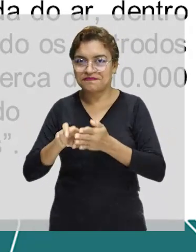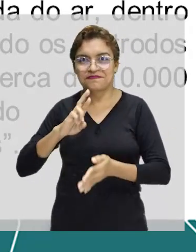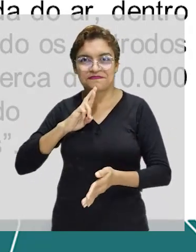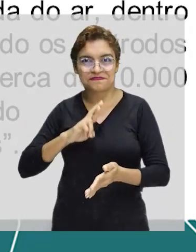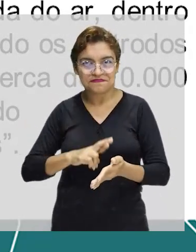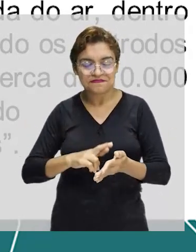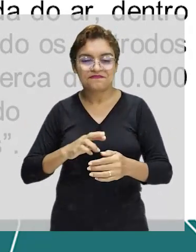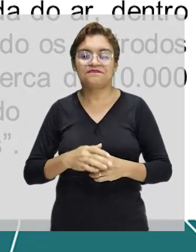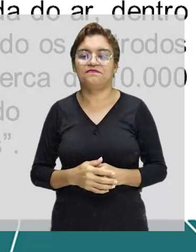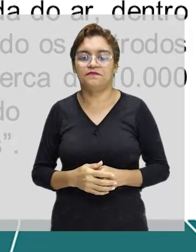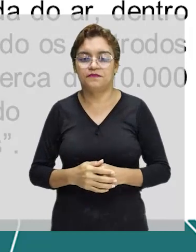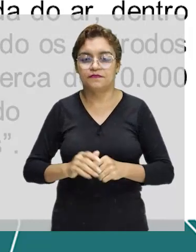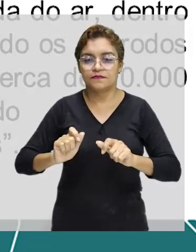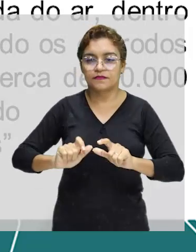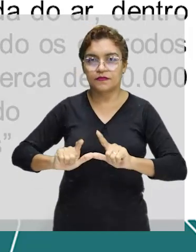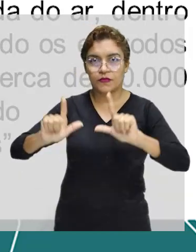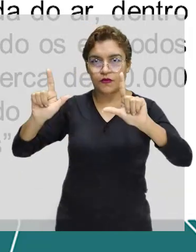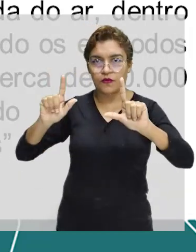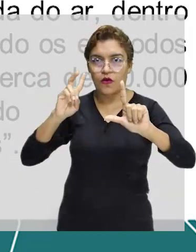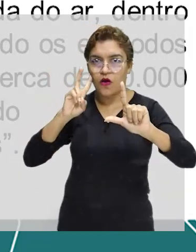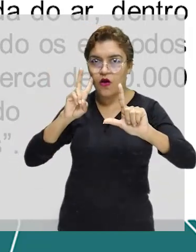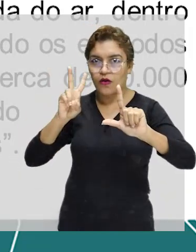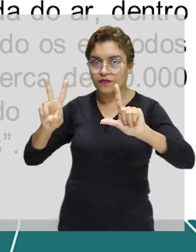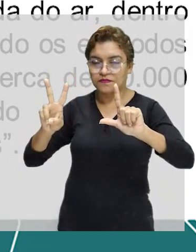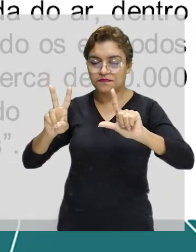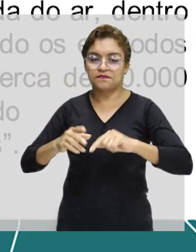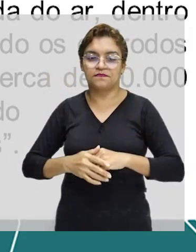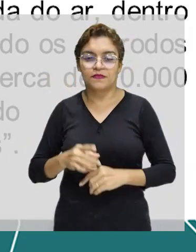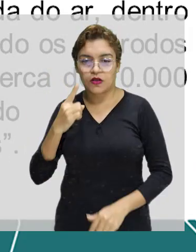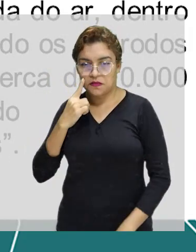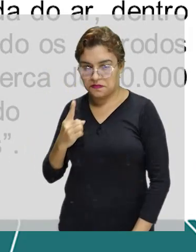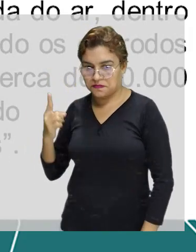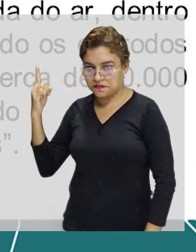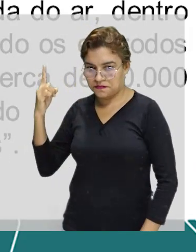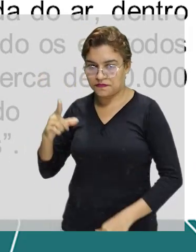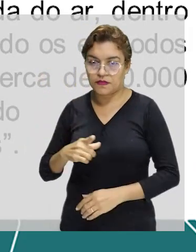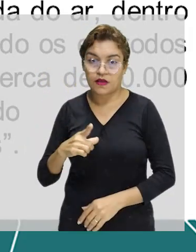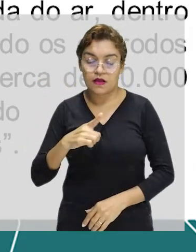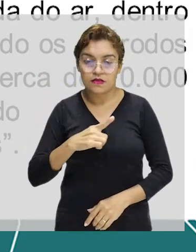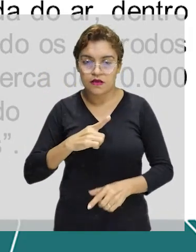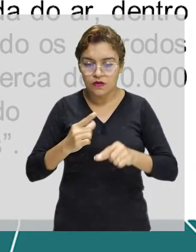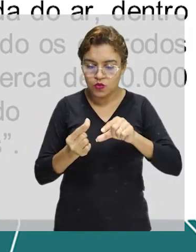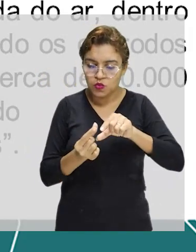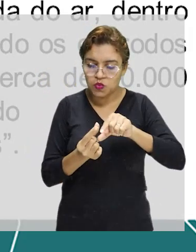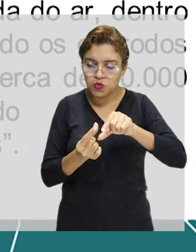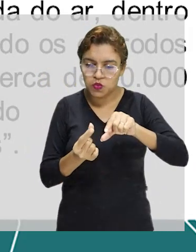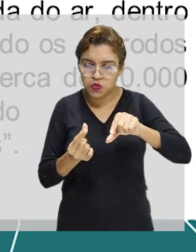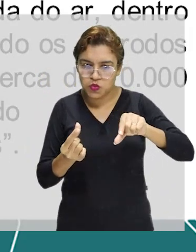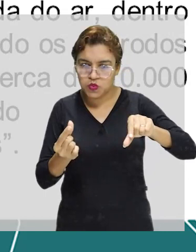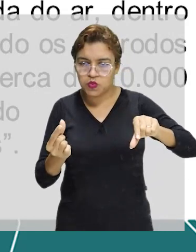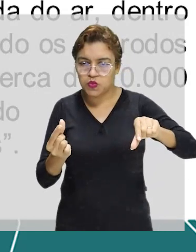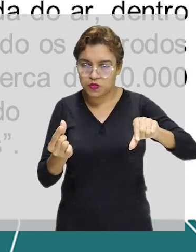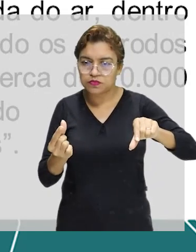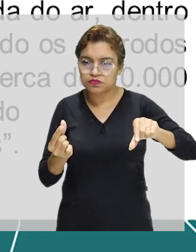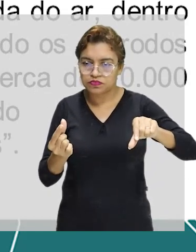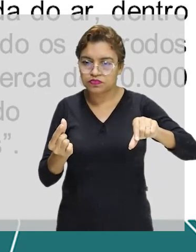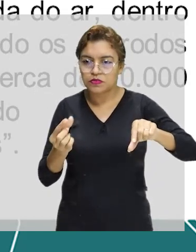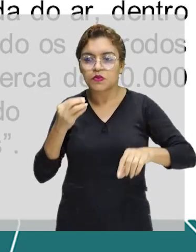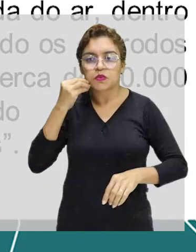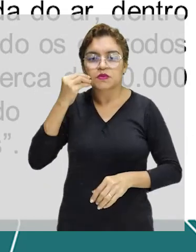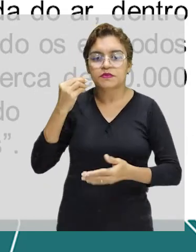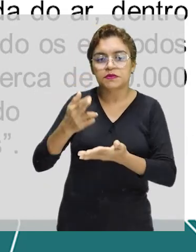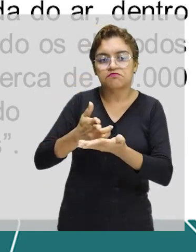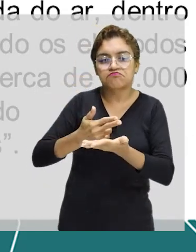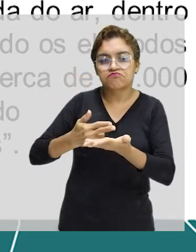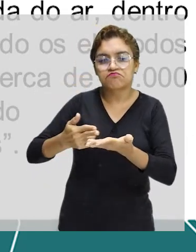Então acompanhe aqui na tela, olha só. A ampola de Crookes é um experimento desenhado por William Crookes que